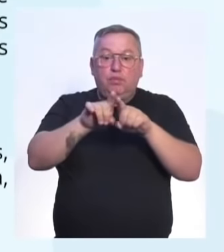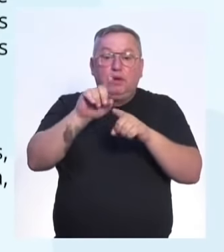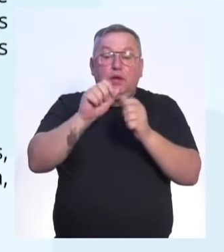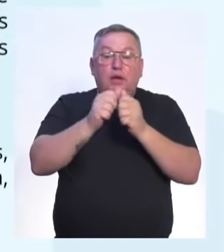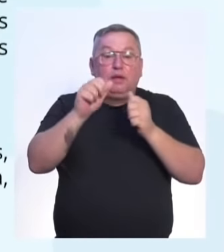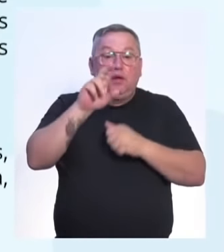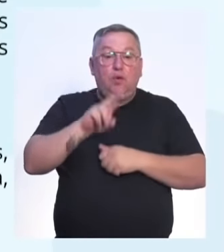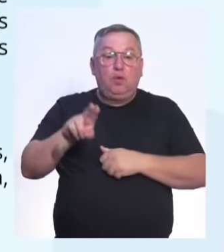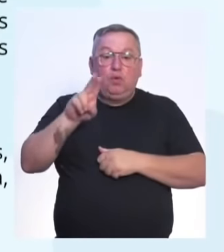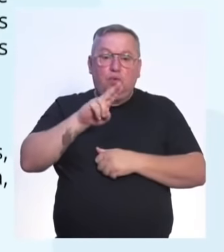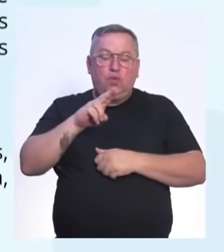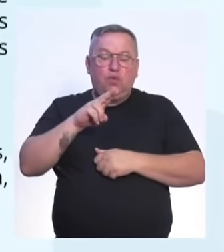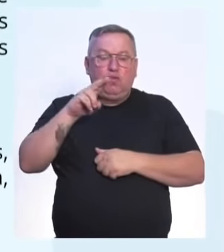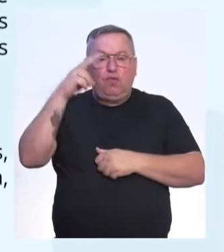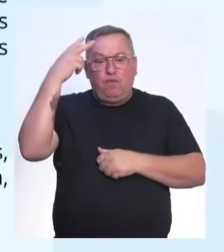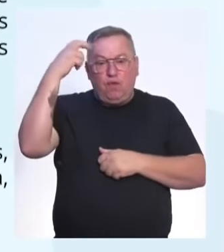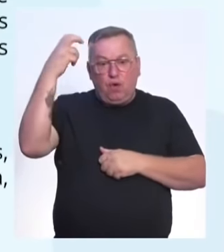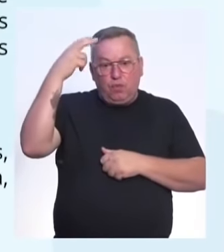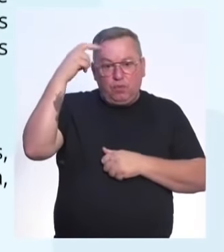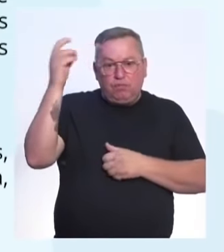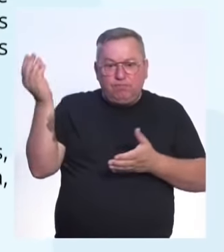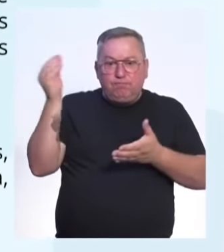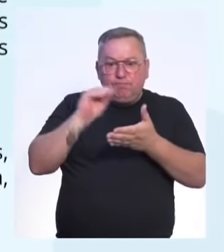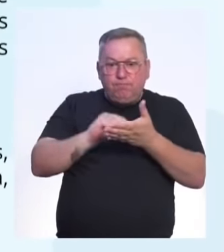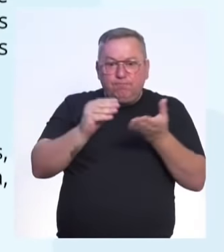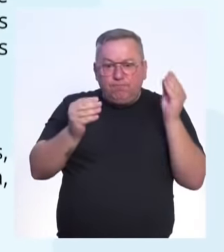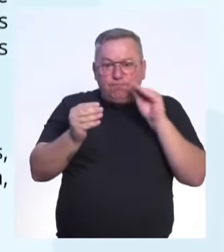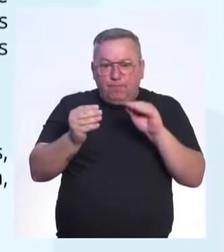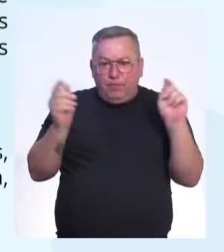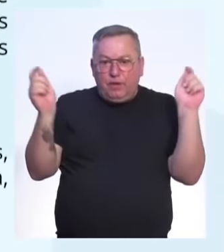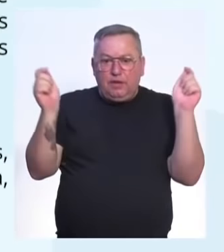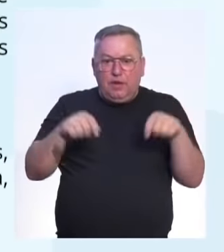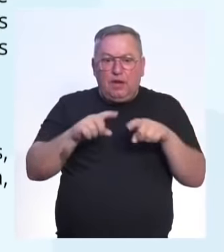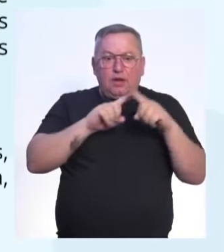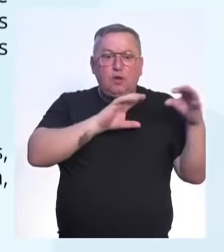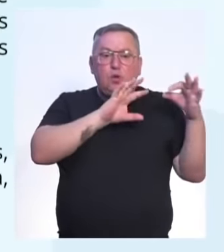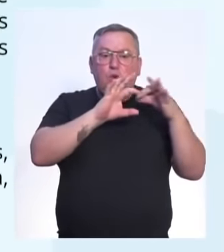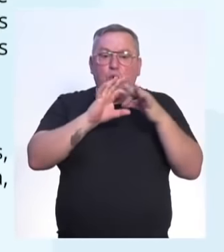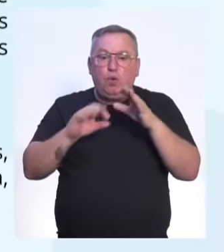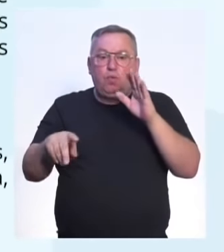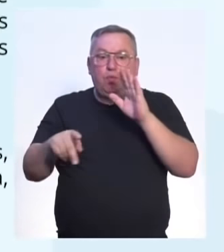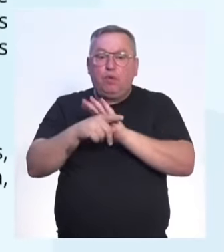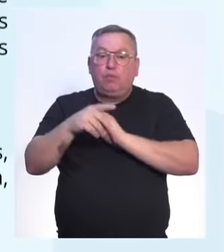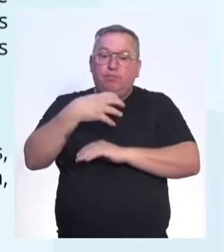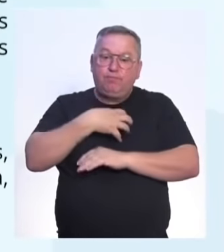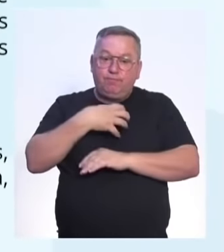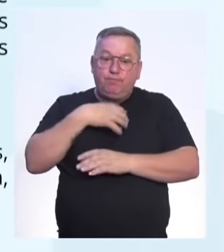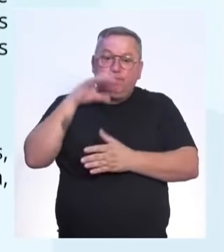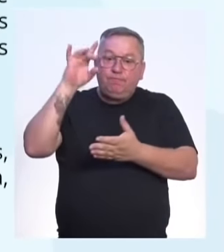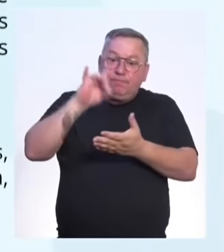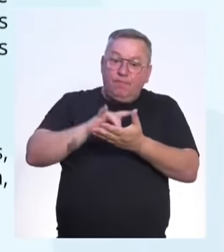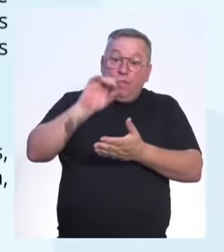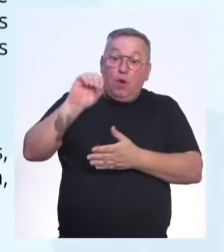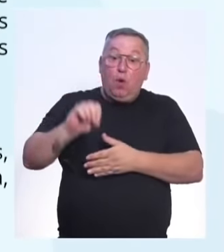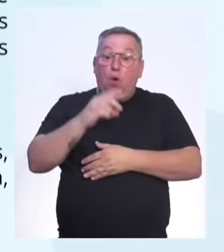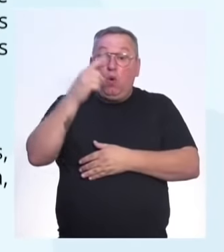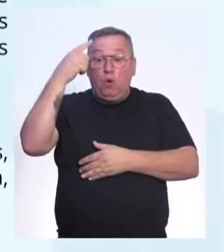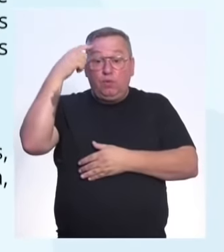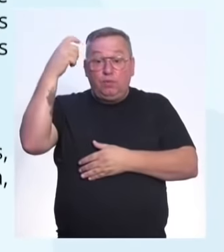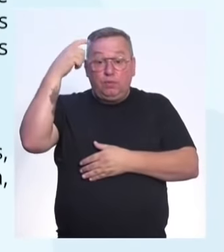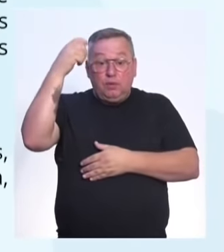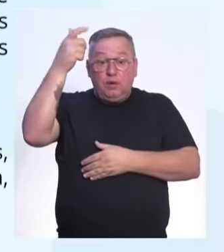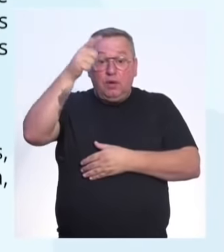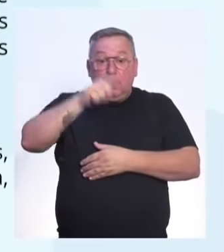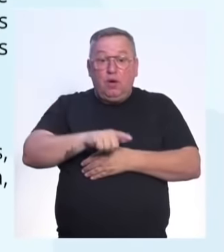sem uso de fórmulas, inseridos sempre que possível em contextos oriundos de situações reais e